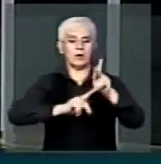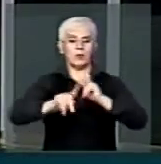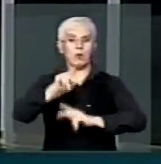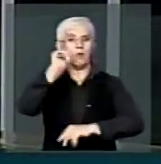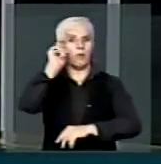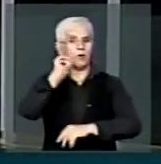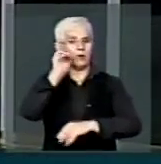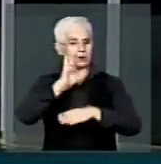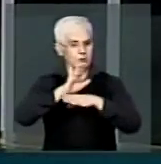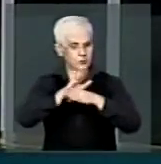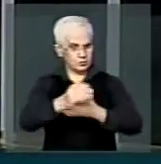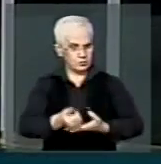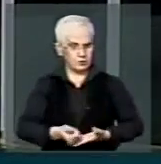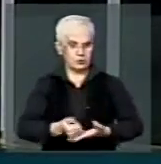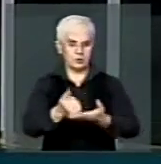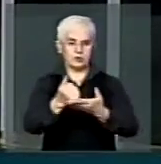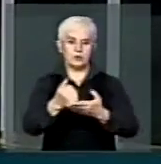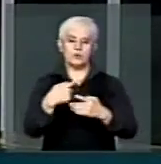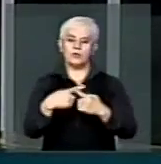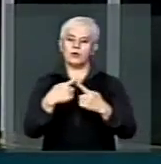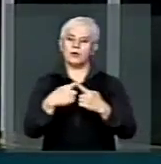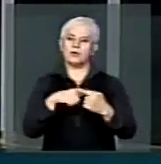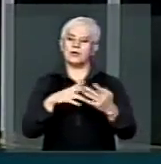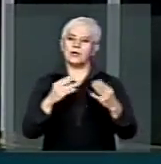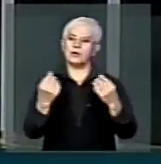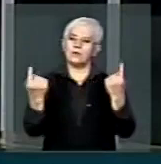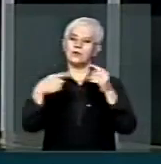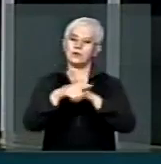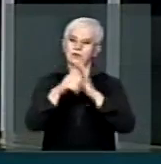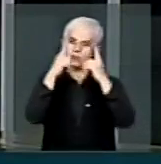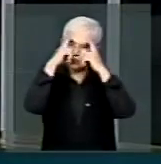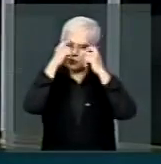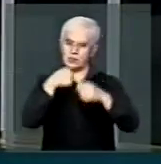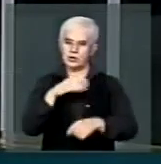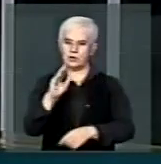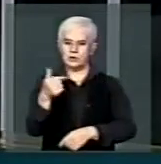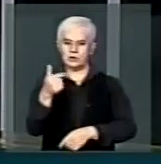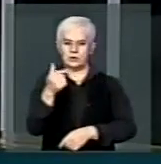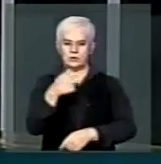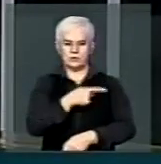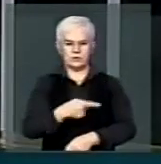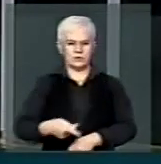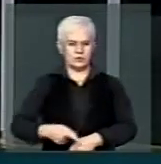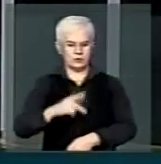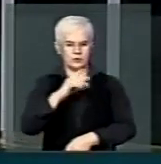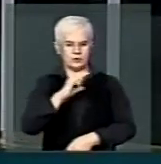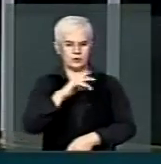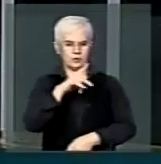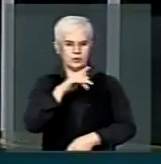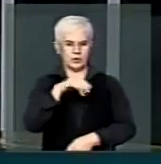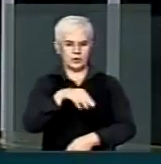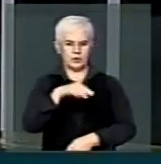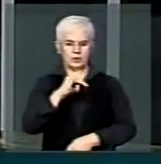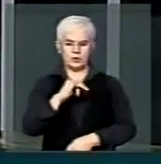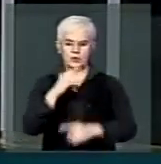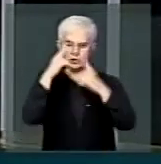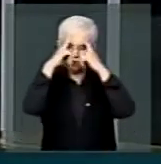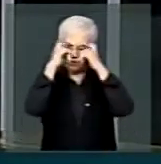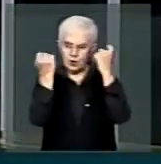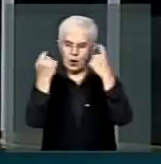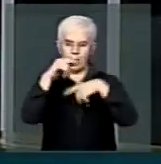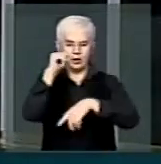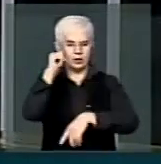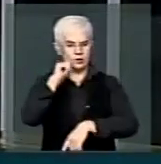população feminina exposta aos atos de violência. Fui vice-presidente da CPMI da Violência contra a